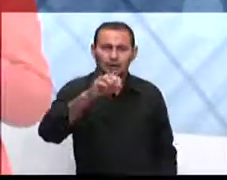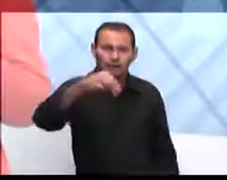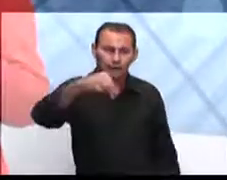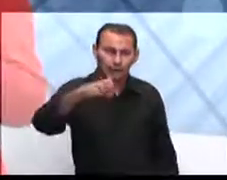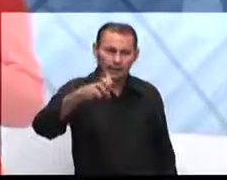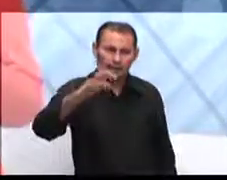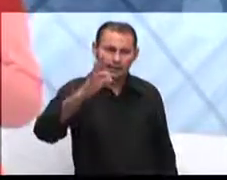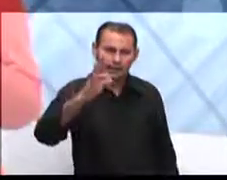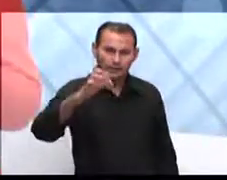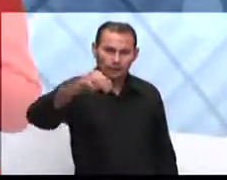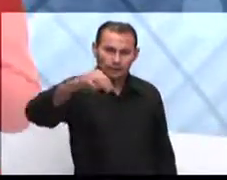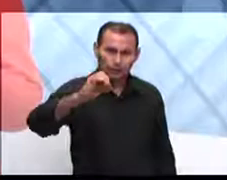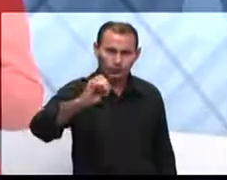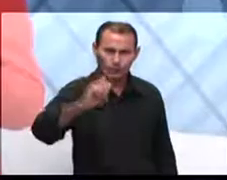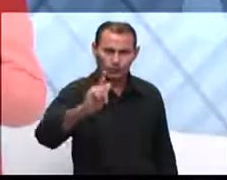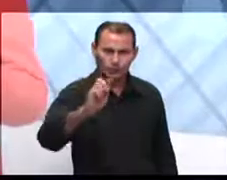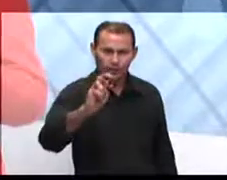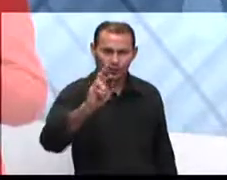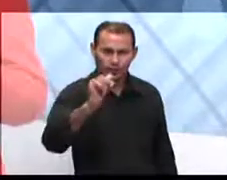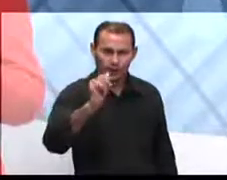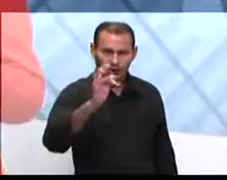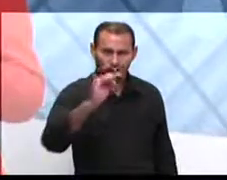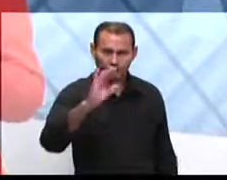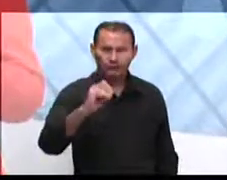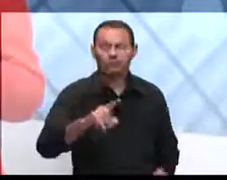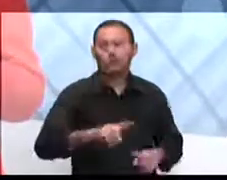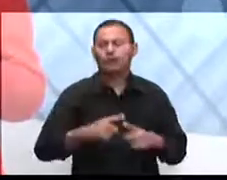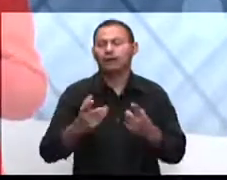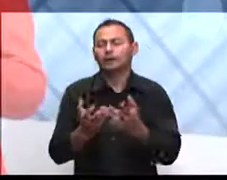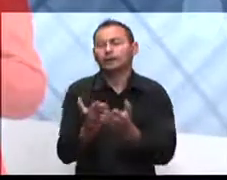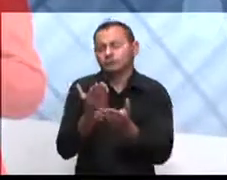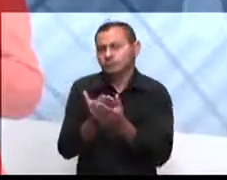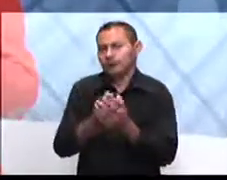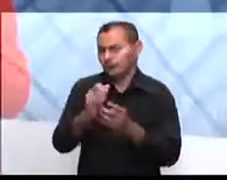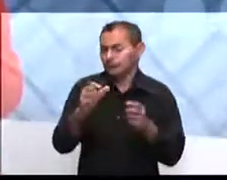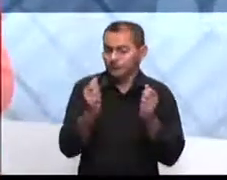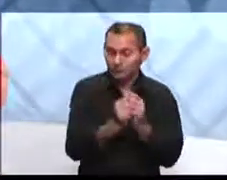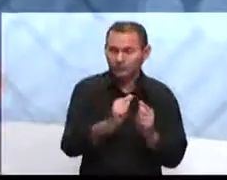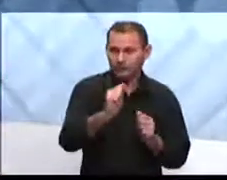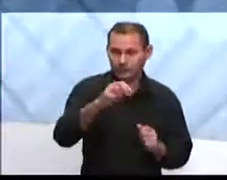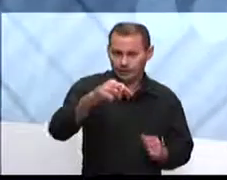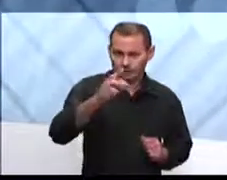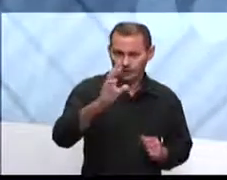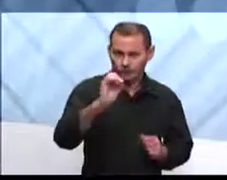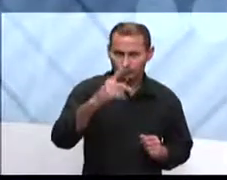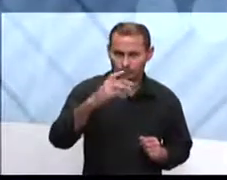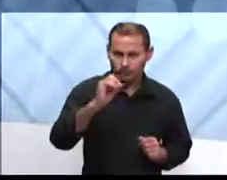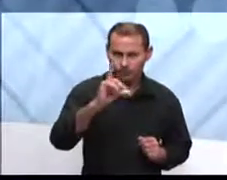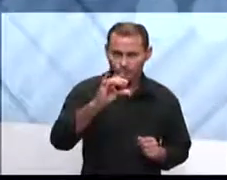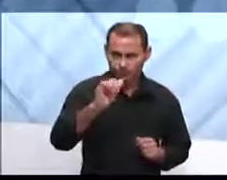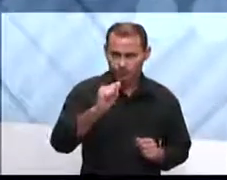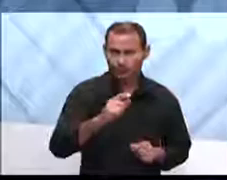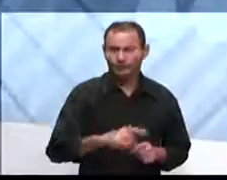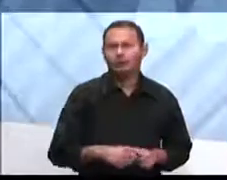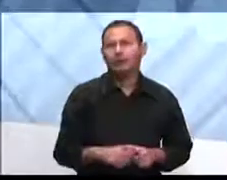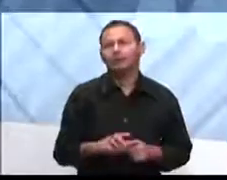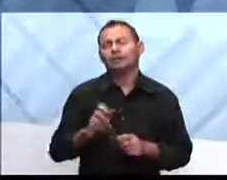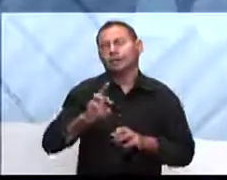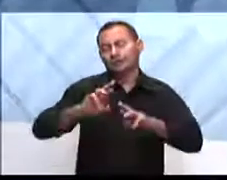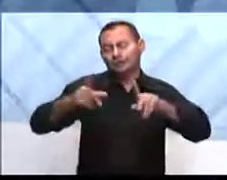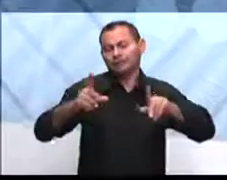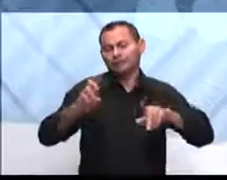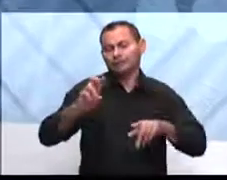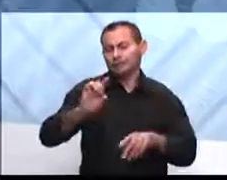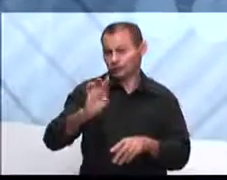também vem da etnografia, da antropologia, porém, a única diferença aqui é o uso da